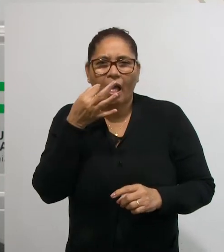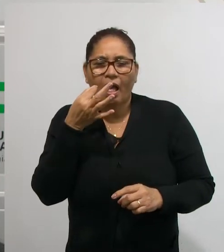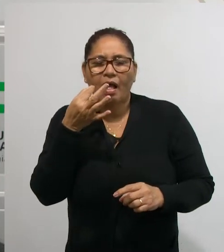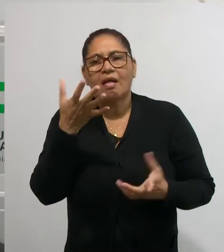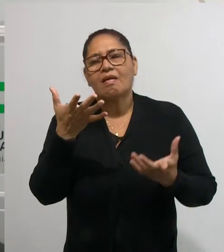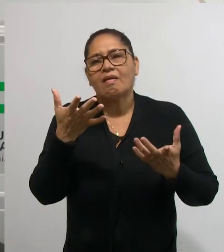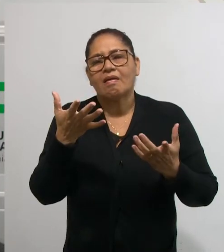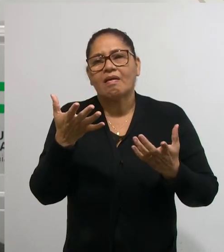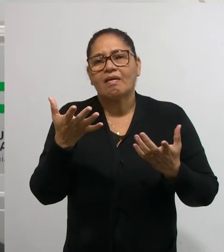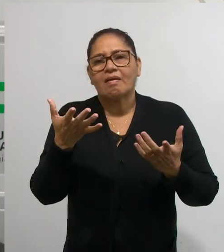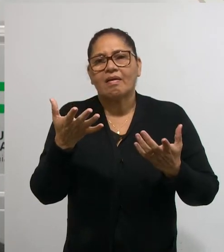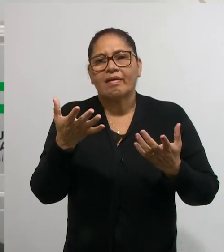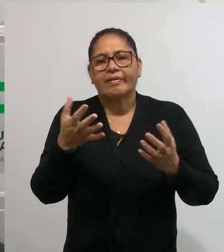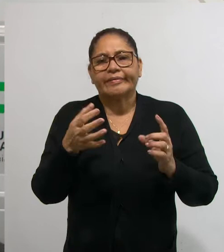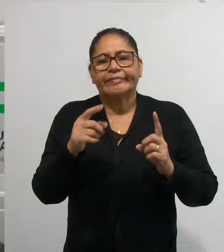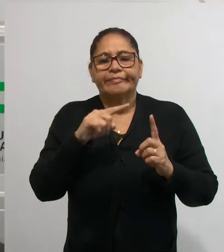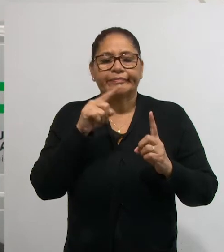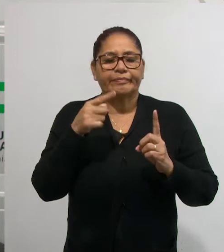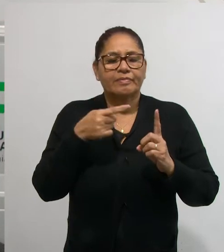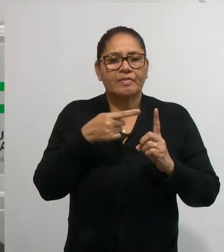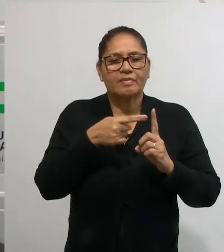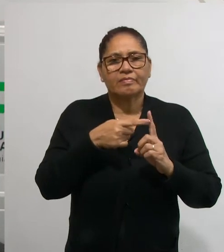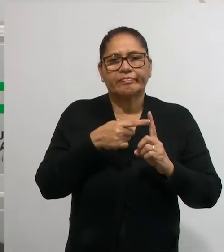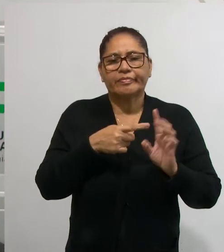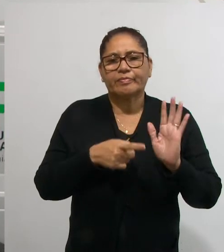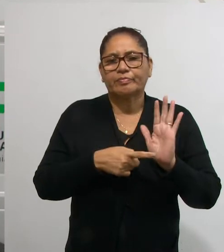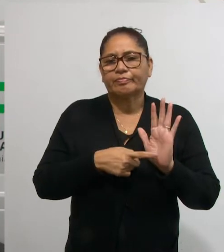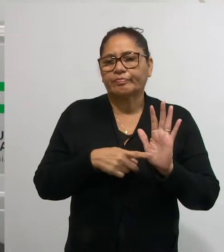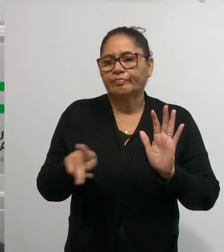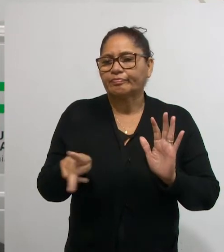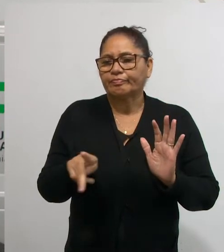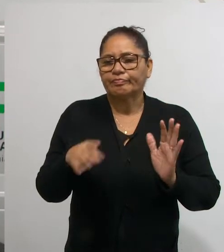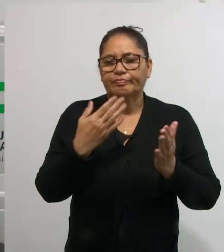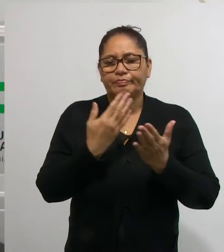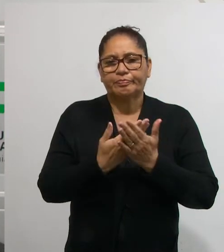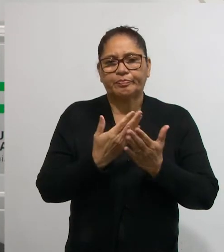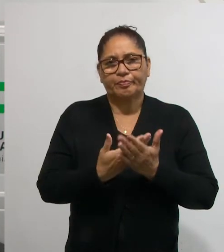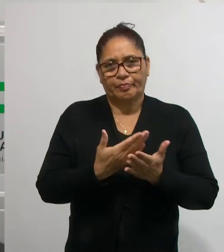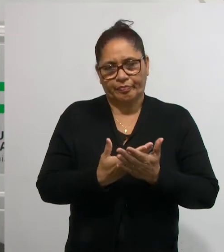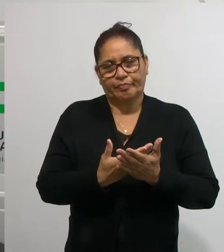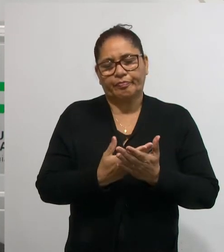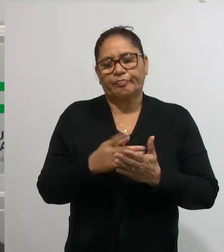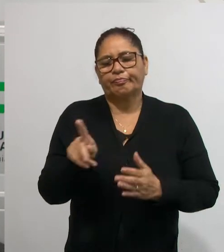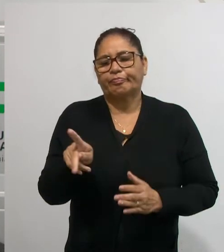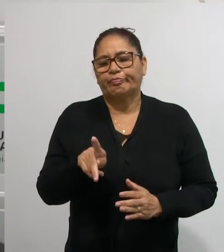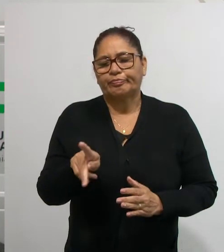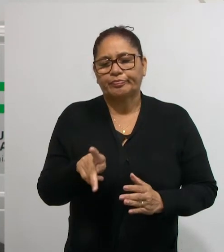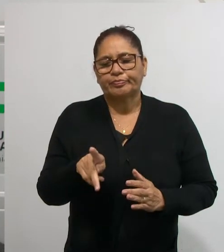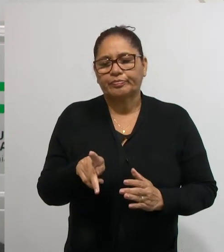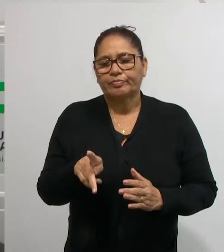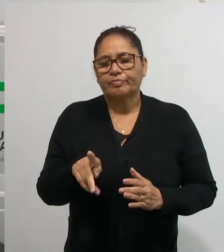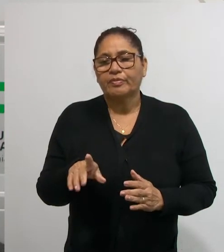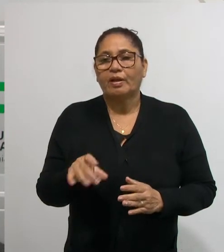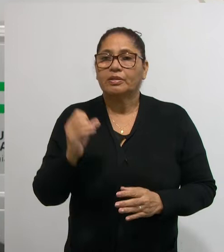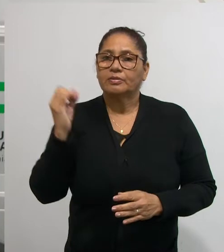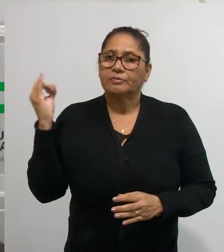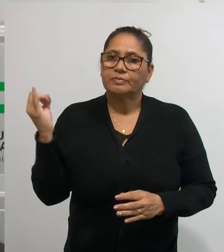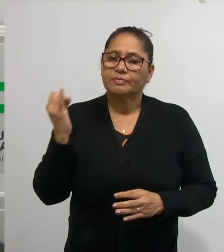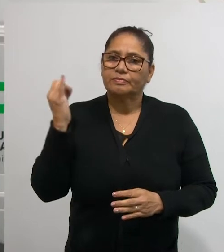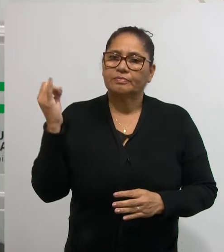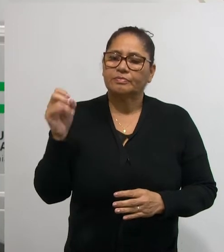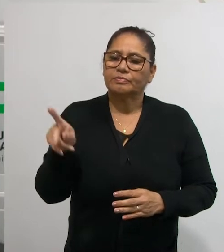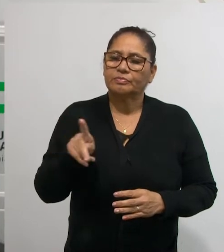com aquele objetivo proposto, com aquele conteúdo, daquela aula que é posta pelo professor. Então, é importante que o